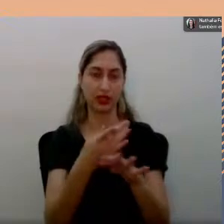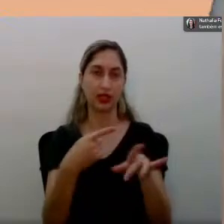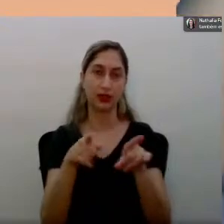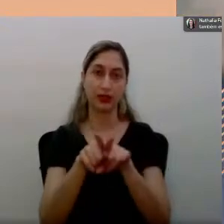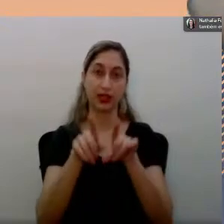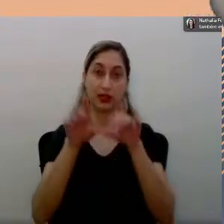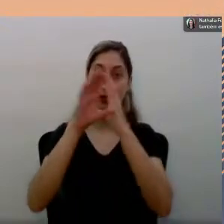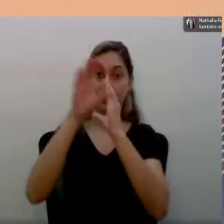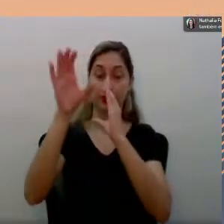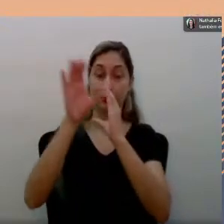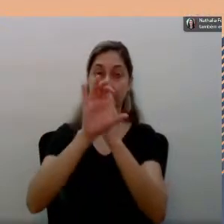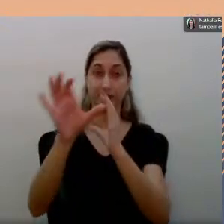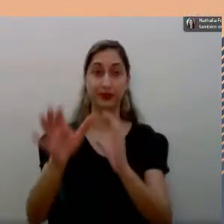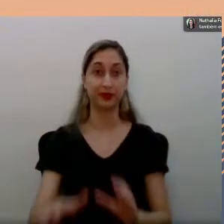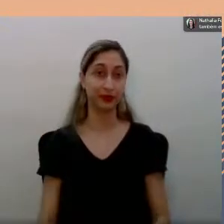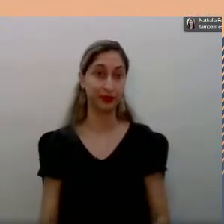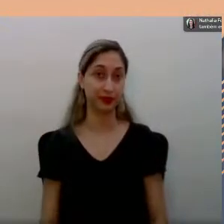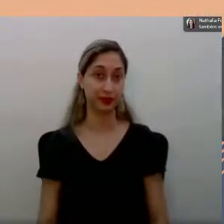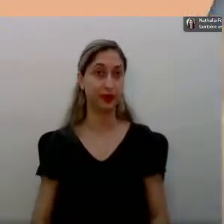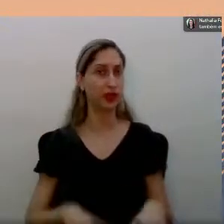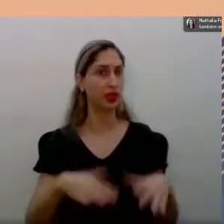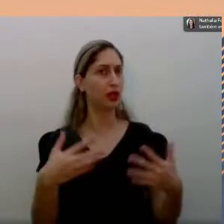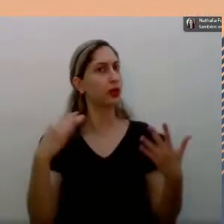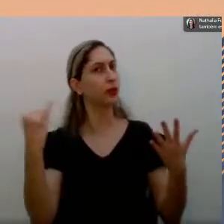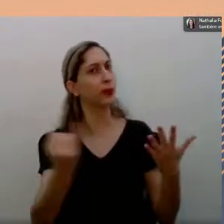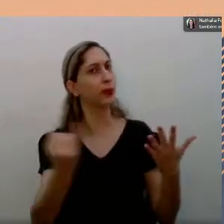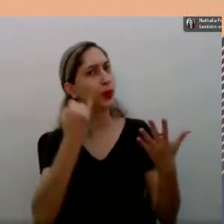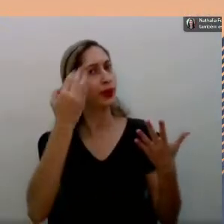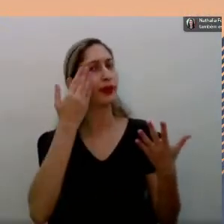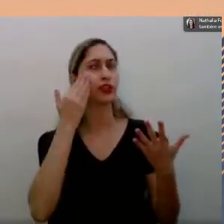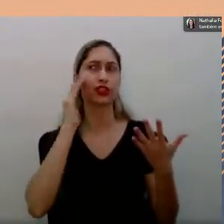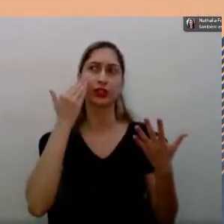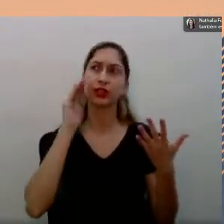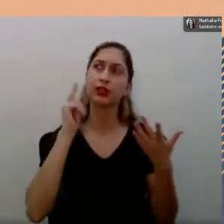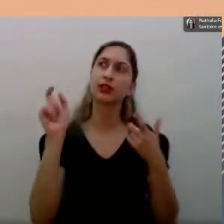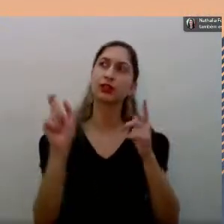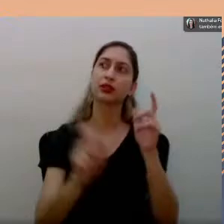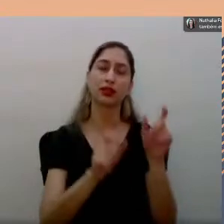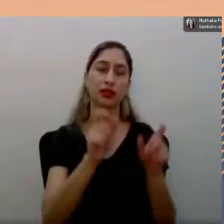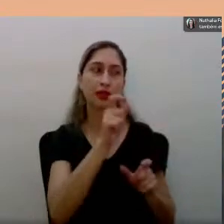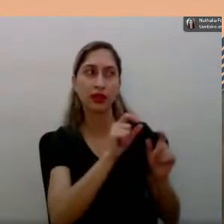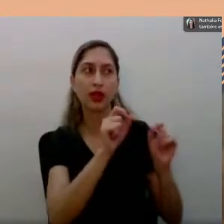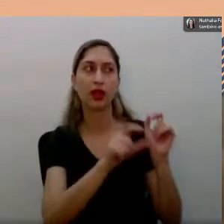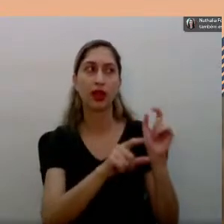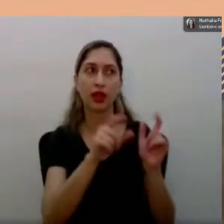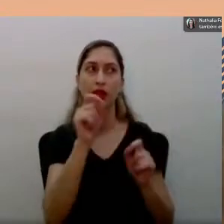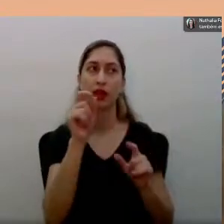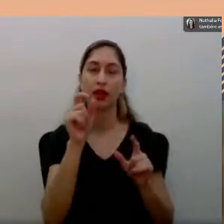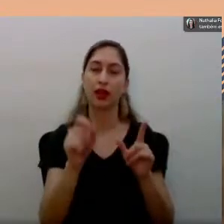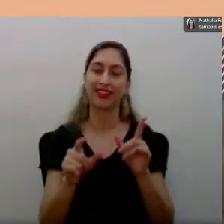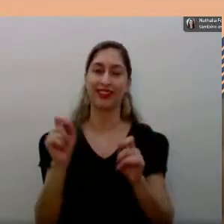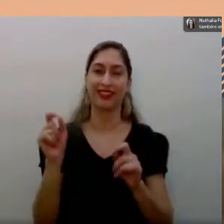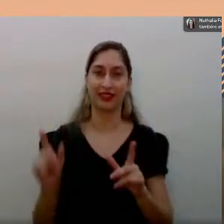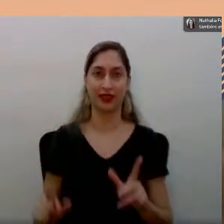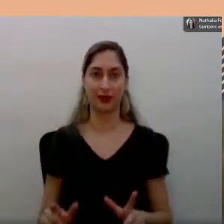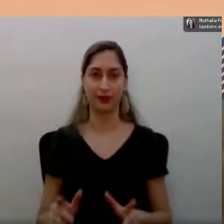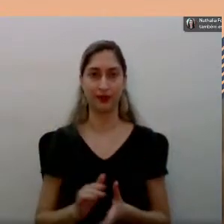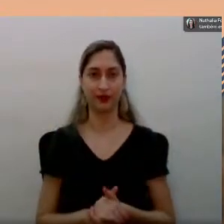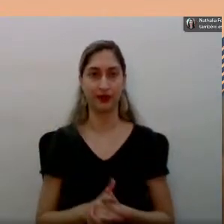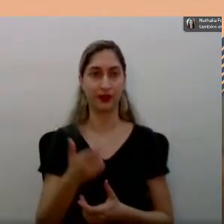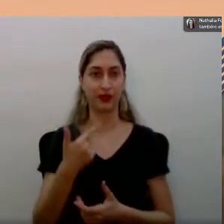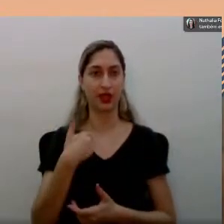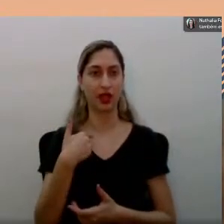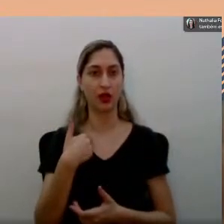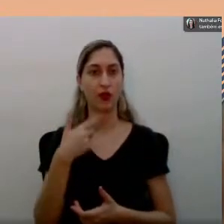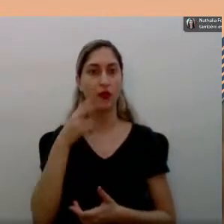da é o crédito e entender já né que a gente veio tá ontem eu para fazer que algumas perguntas